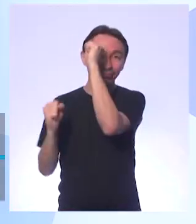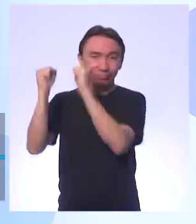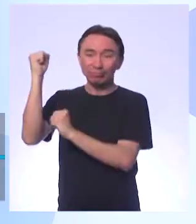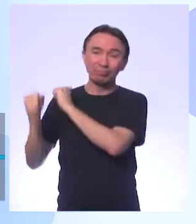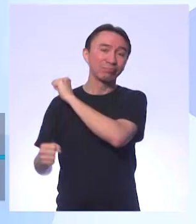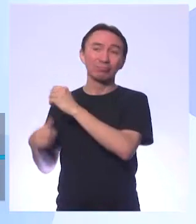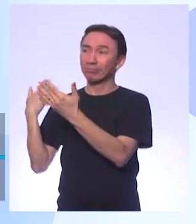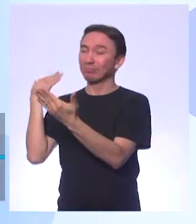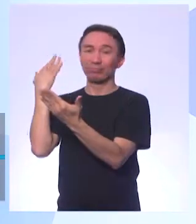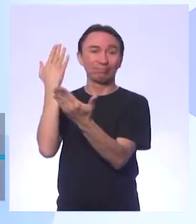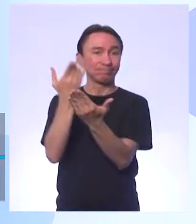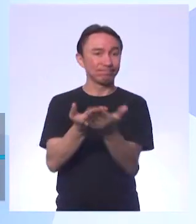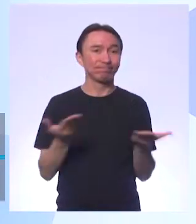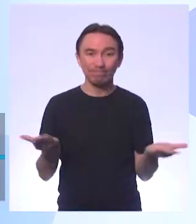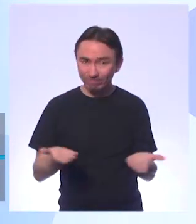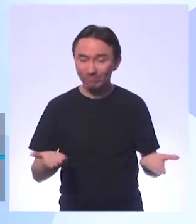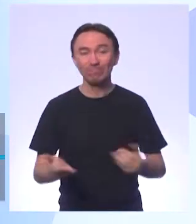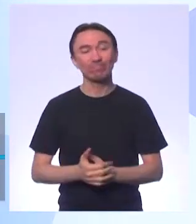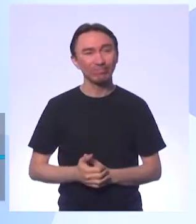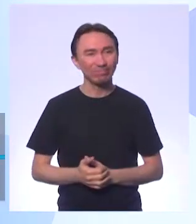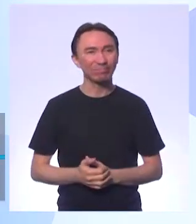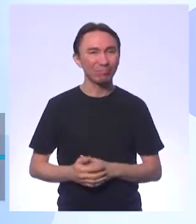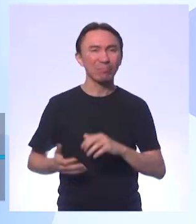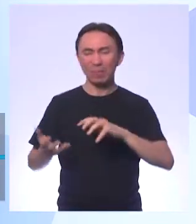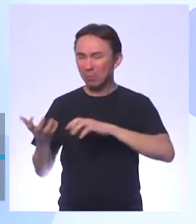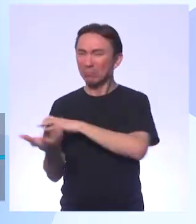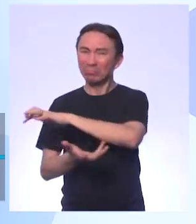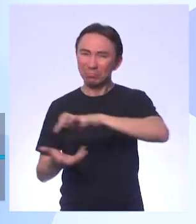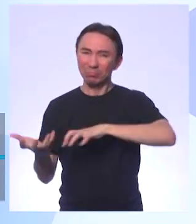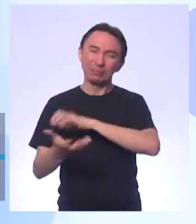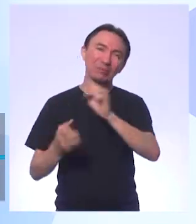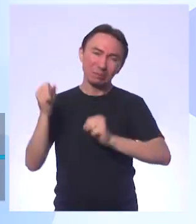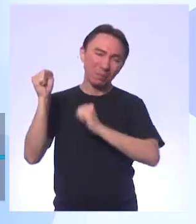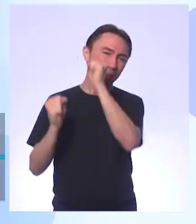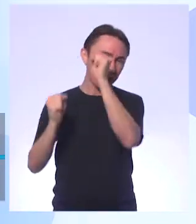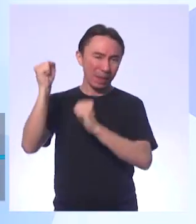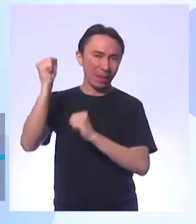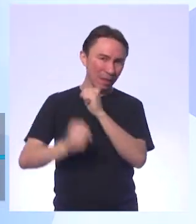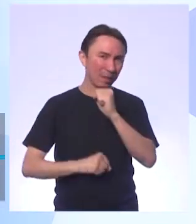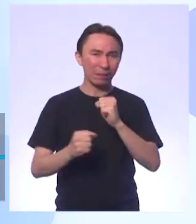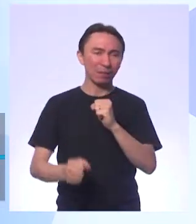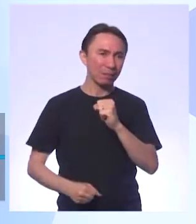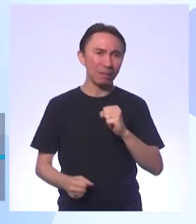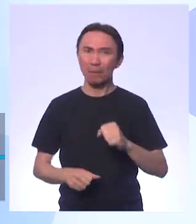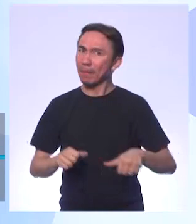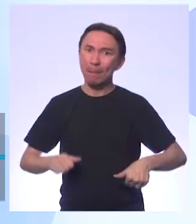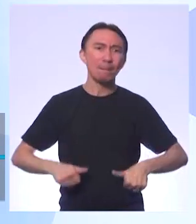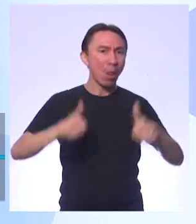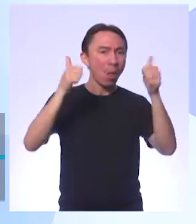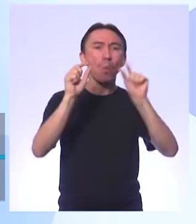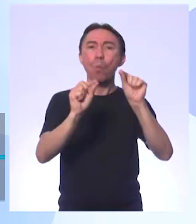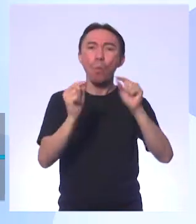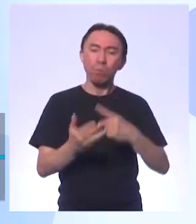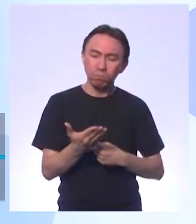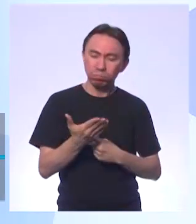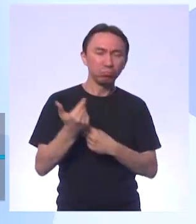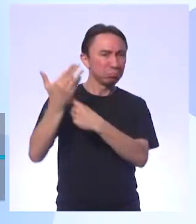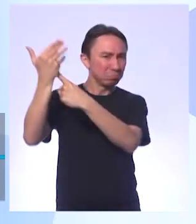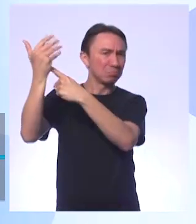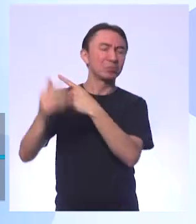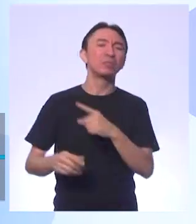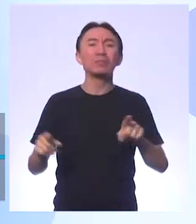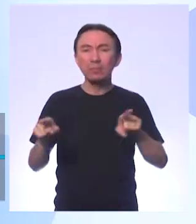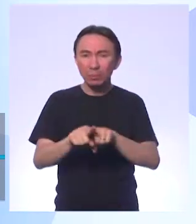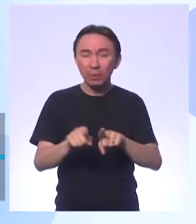Industrial, todo esse processo que melhorou muito a tecnologia, ela melhora a vida das pessoas. Sim, melhora a vida das